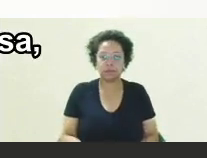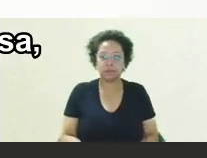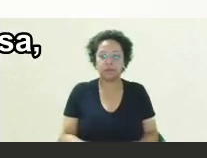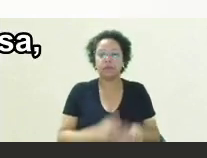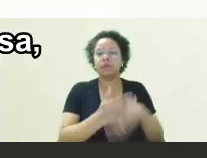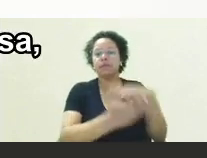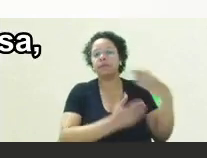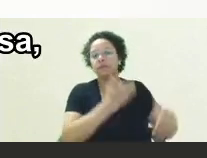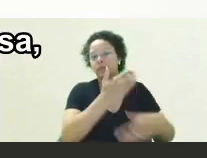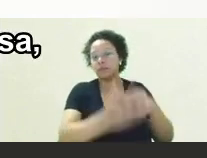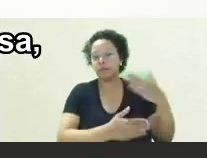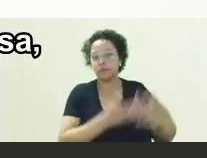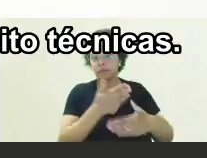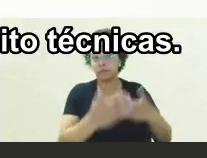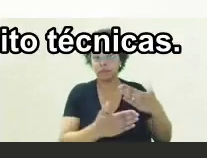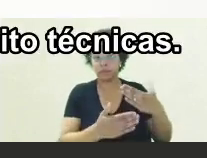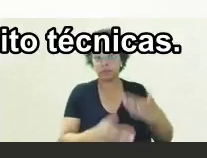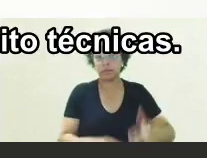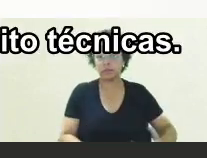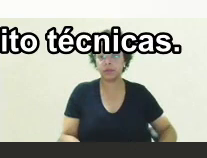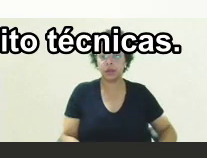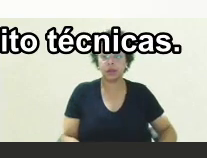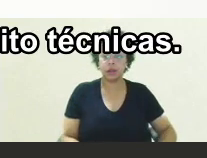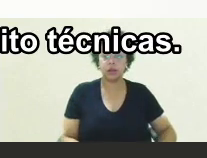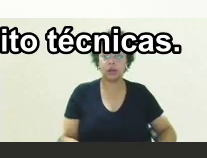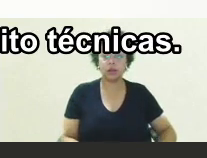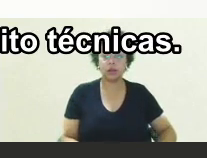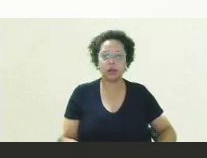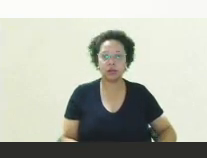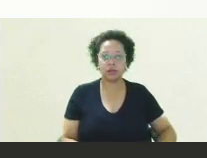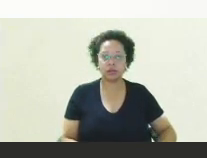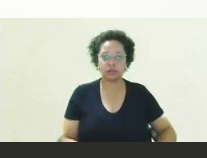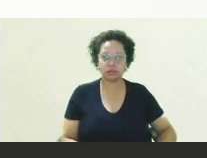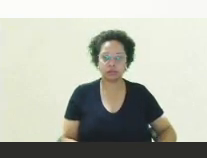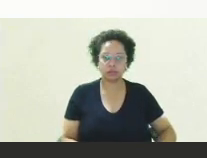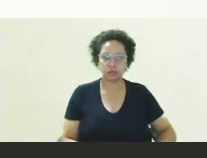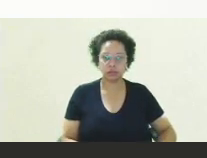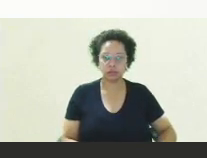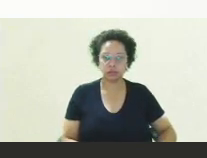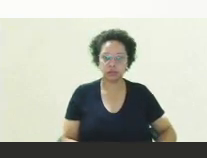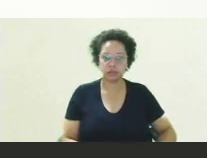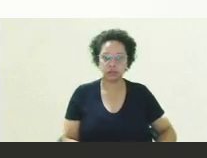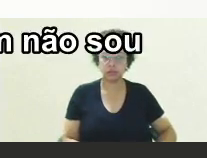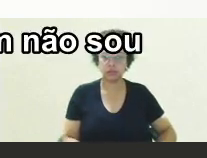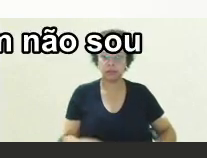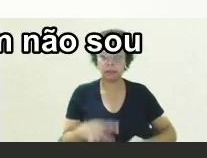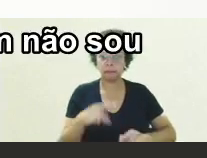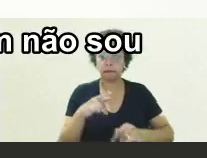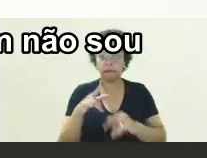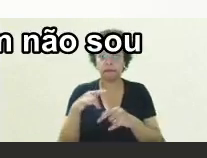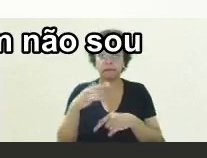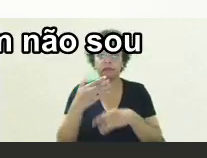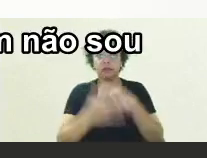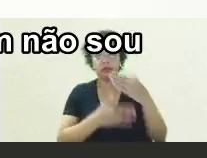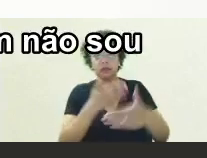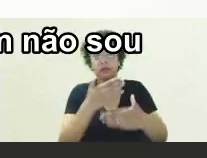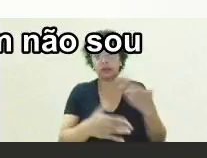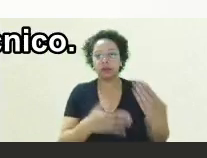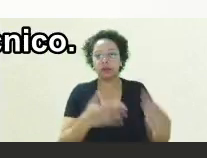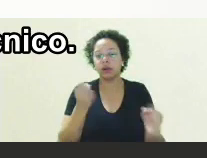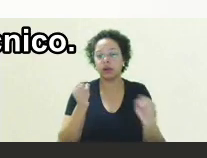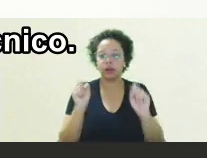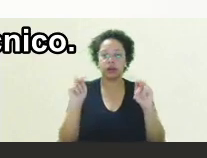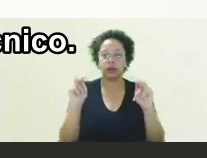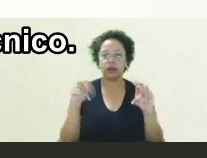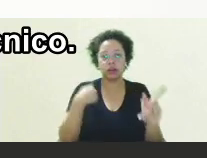dessas referências, dessa pesquisa, a gente viu que as coisas eram muito técnicas. E até aí tudo bem. Assim, eu não sou designer, eu